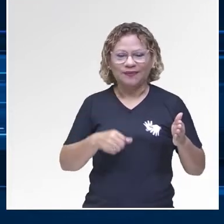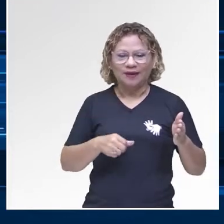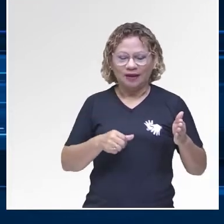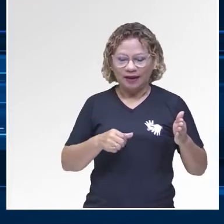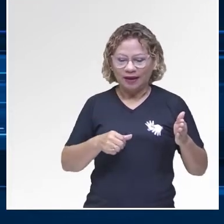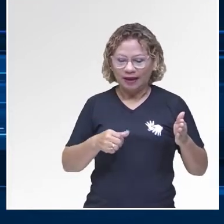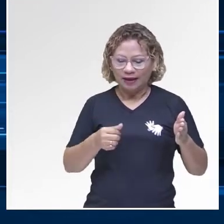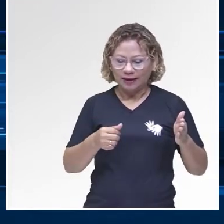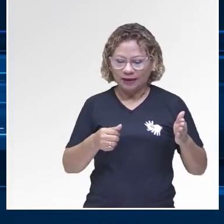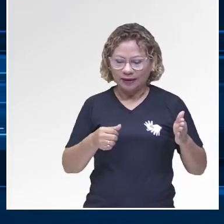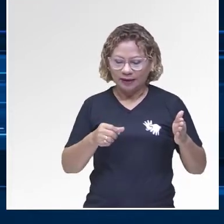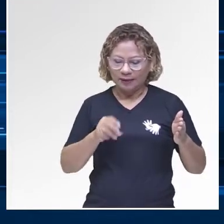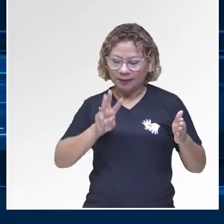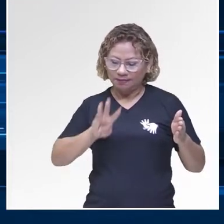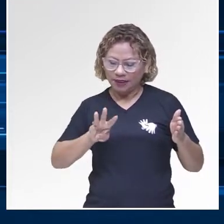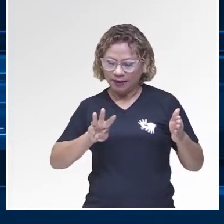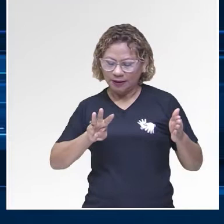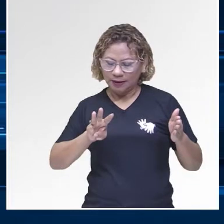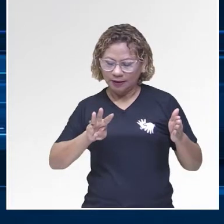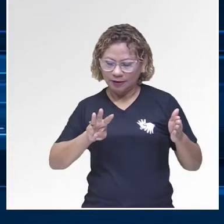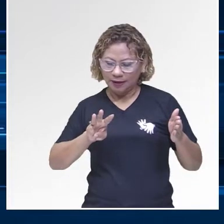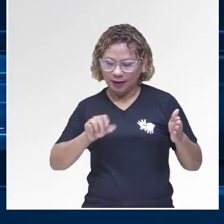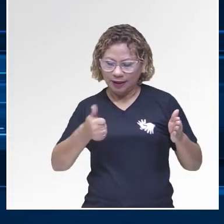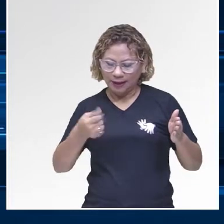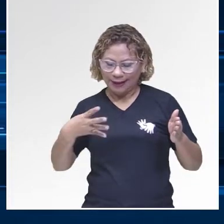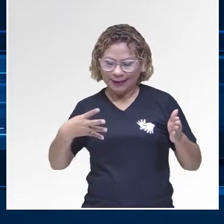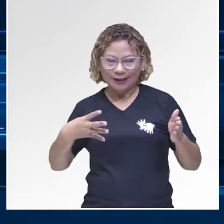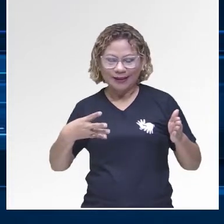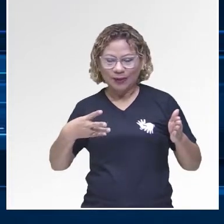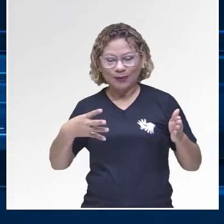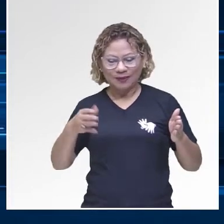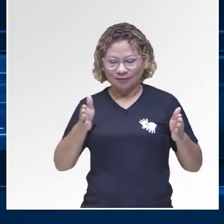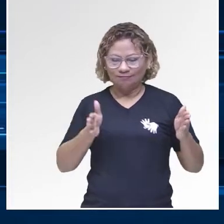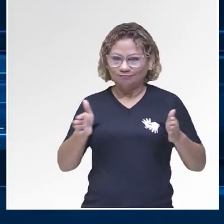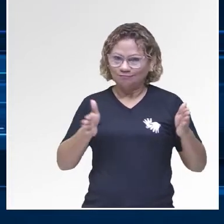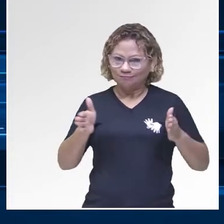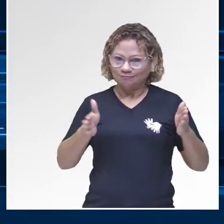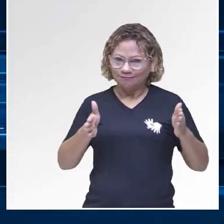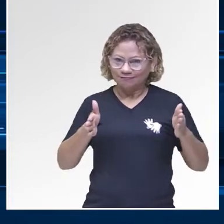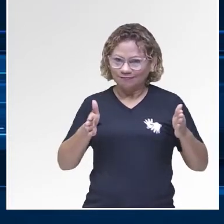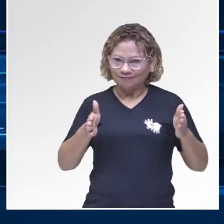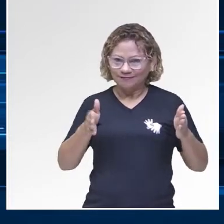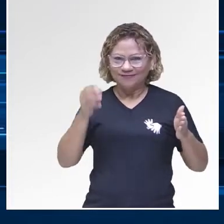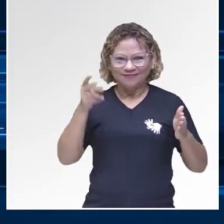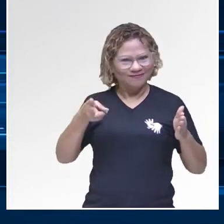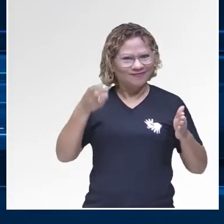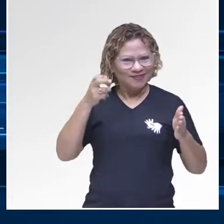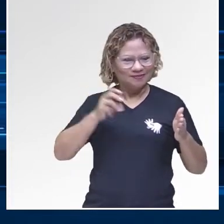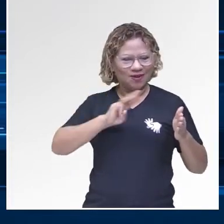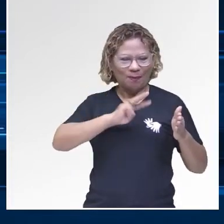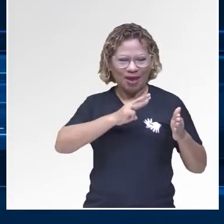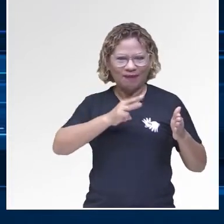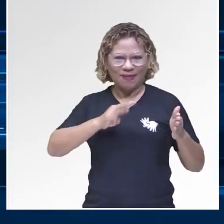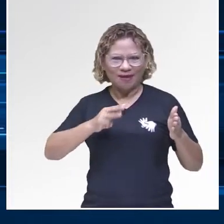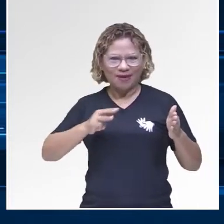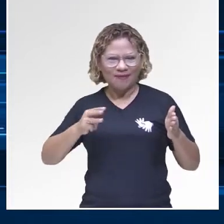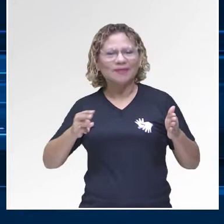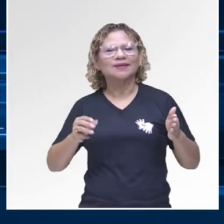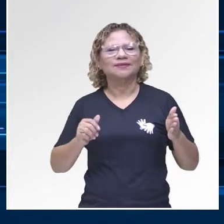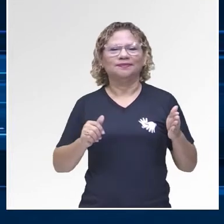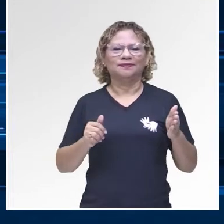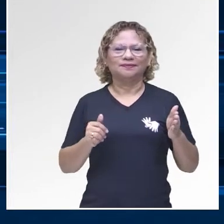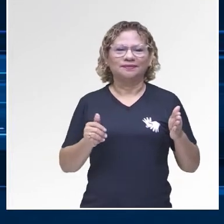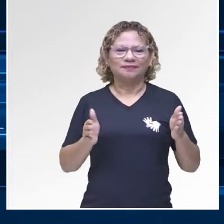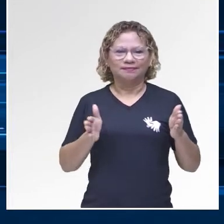assim sucessivamente. O terceiro termo é o A3, e vai embora até